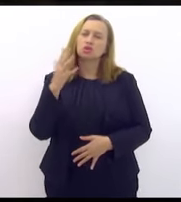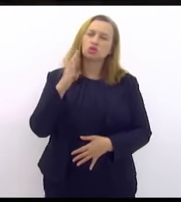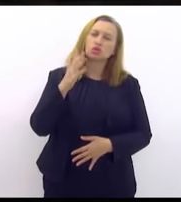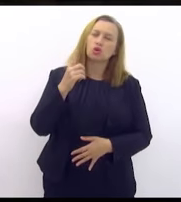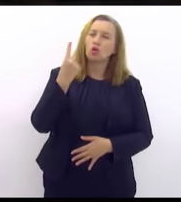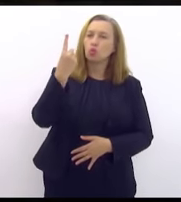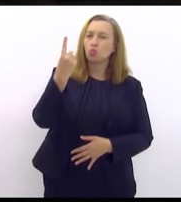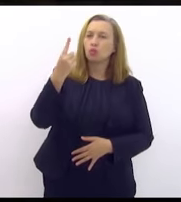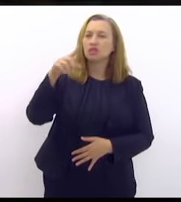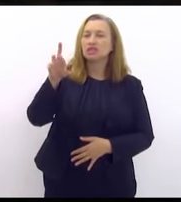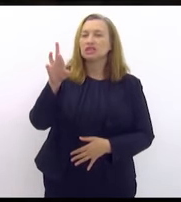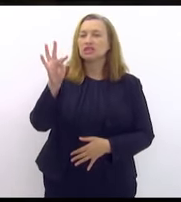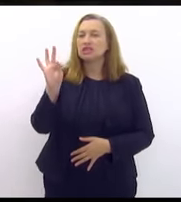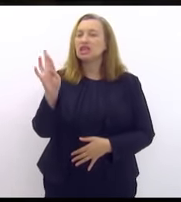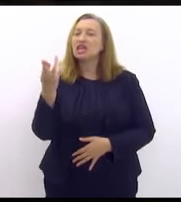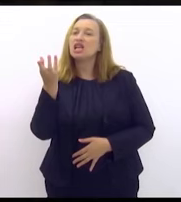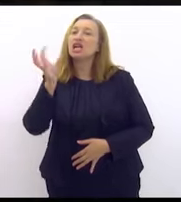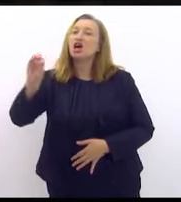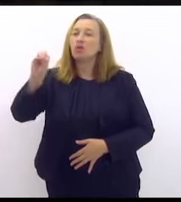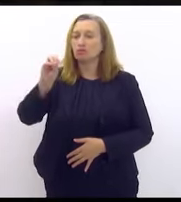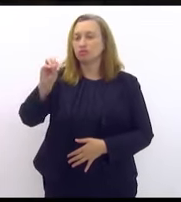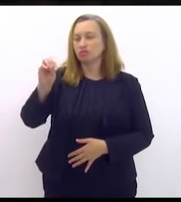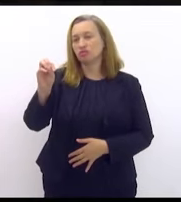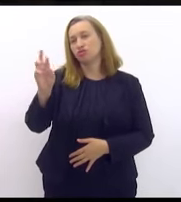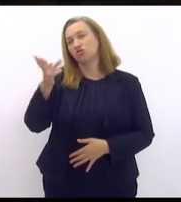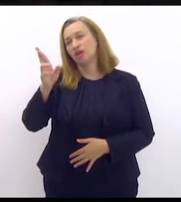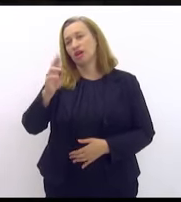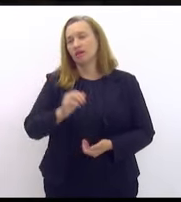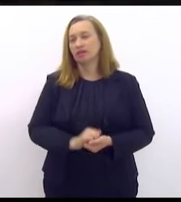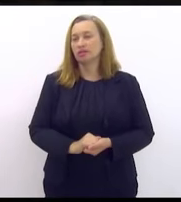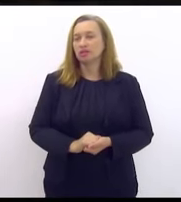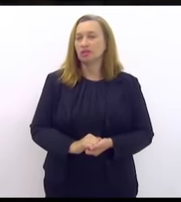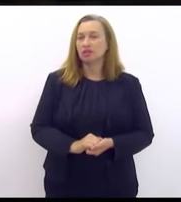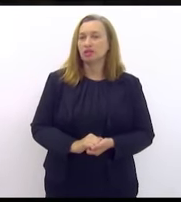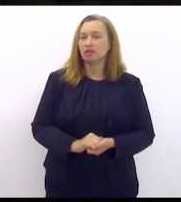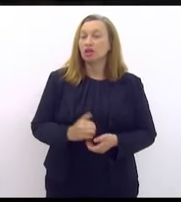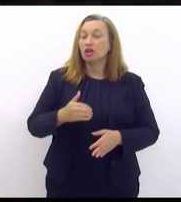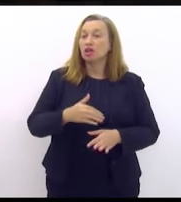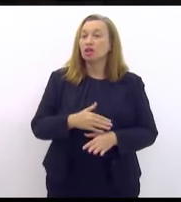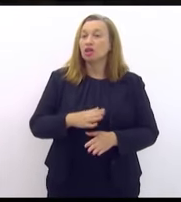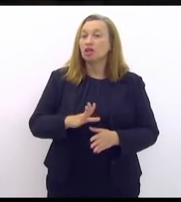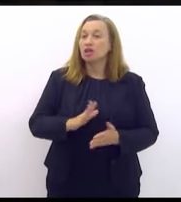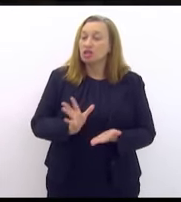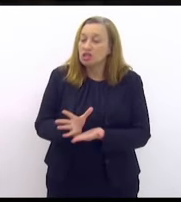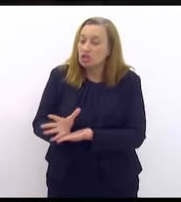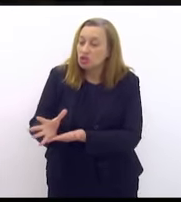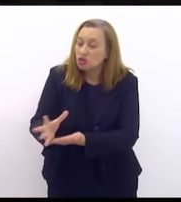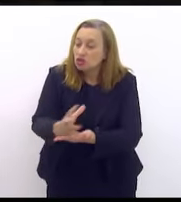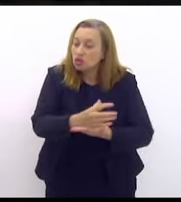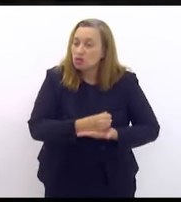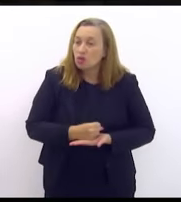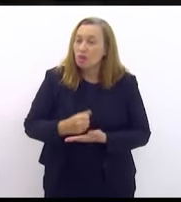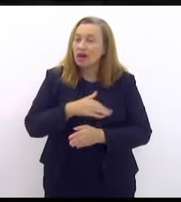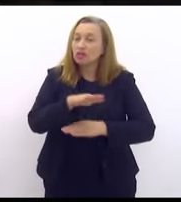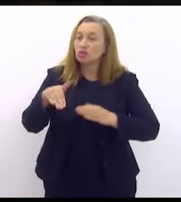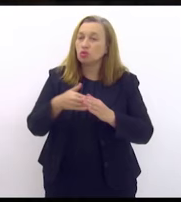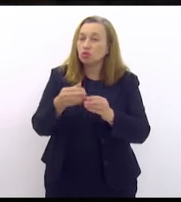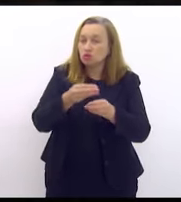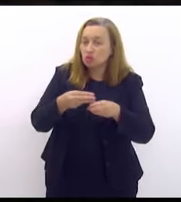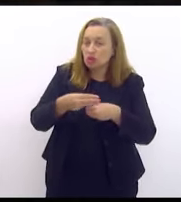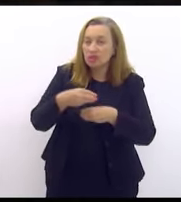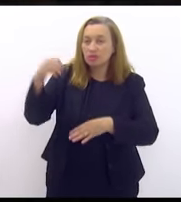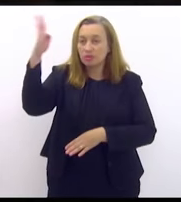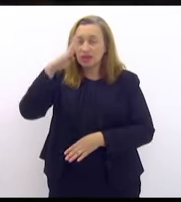1 trilhão de reais. E a dívida ativa de todos os municípios brasileiros monta em outro trilhão